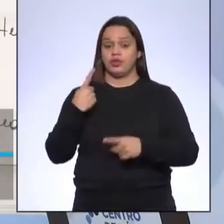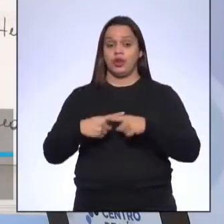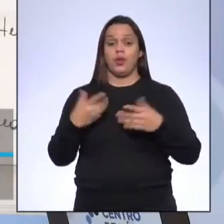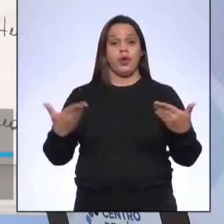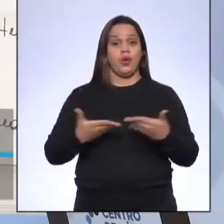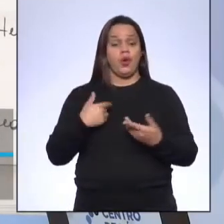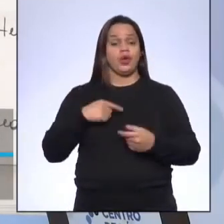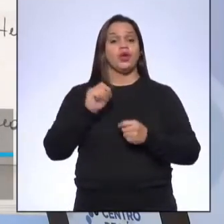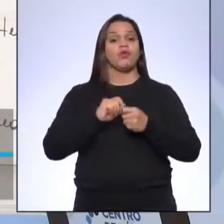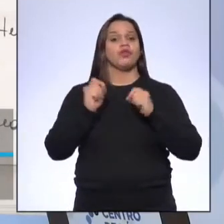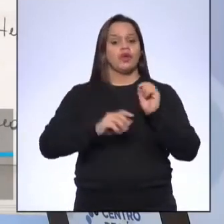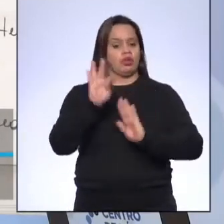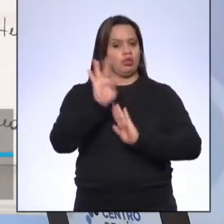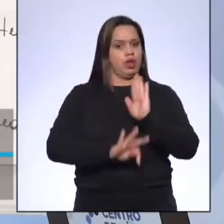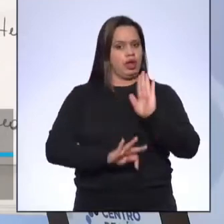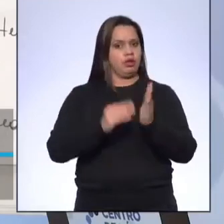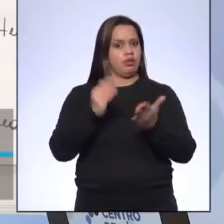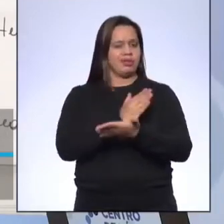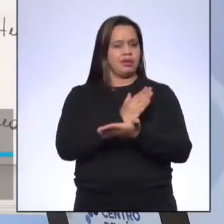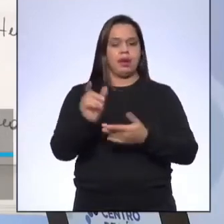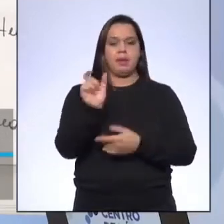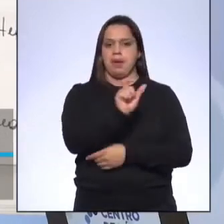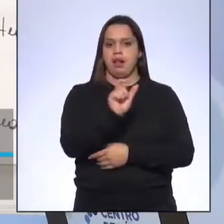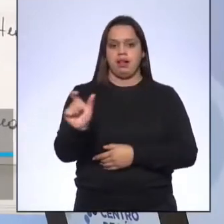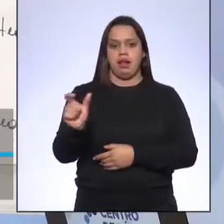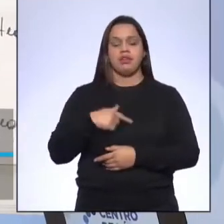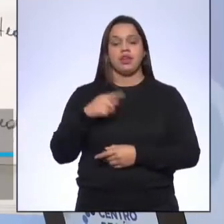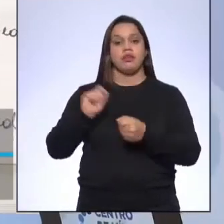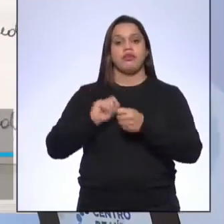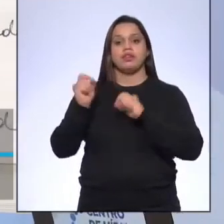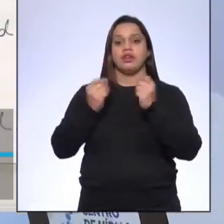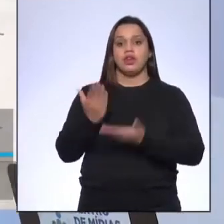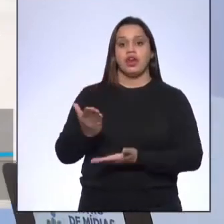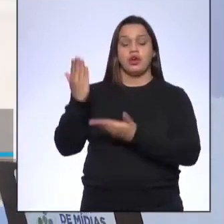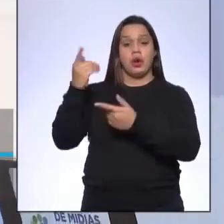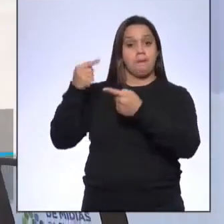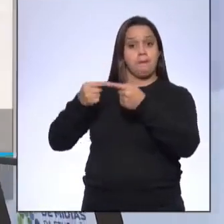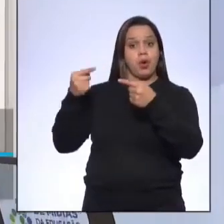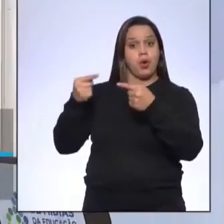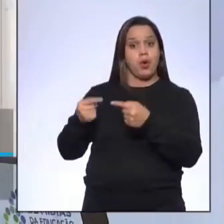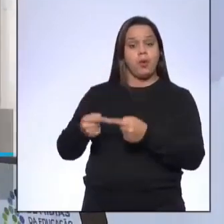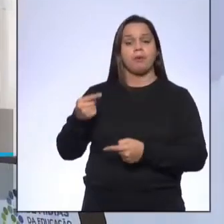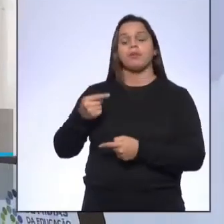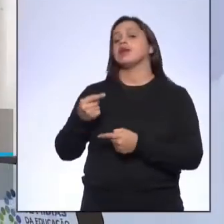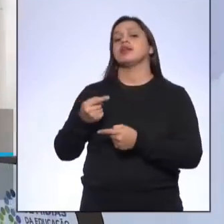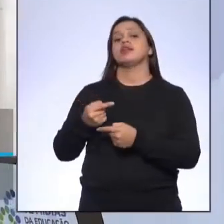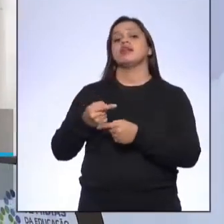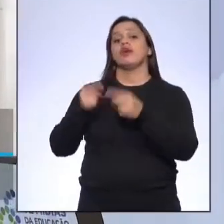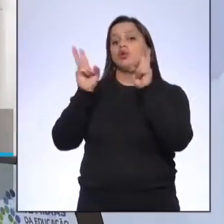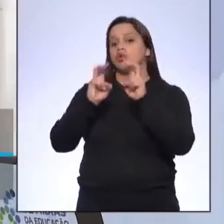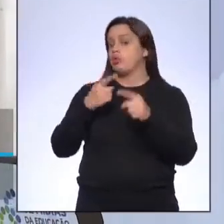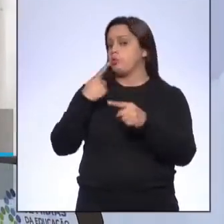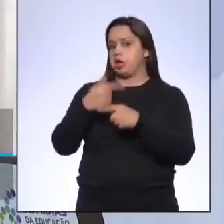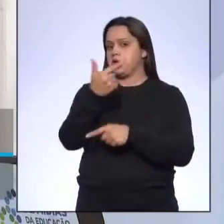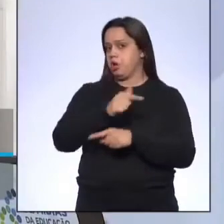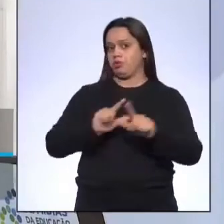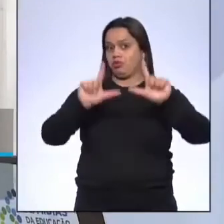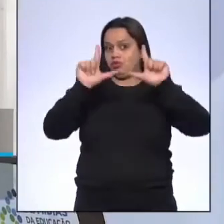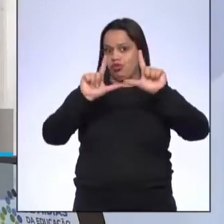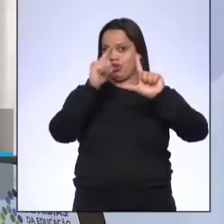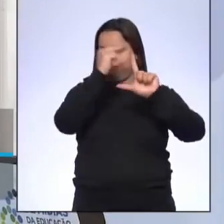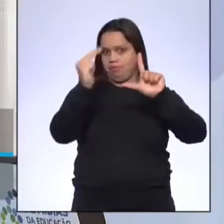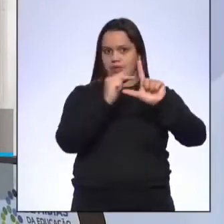palavras de lá do texto, tá? E nós vamos relacionar ao título. Não tinha imagem, tá certo? Então, lá, primeira